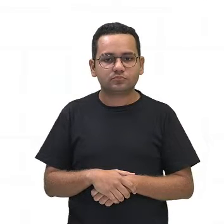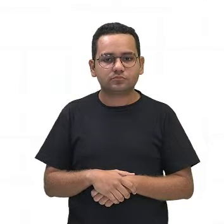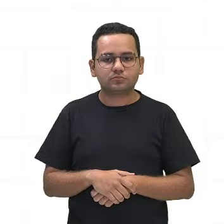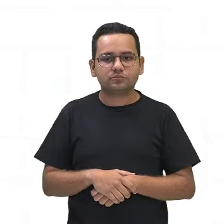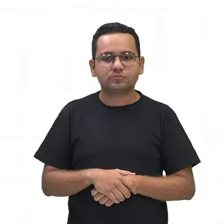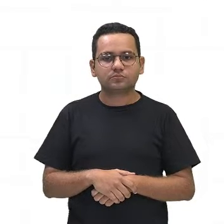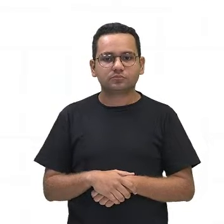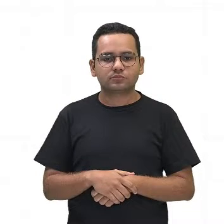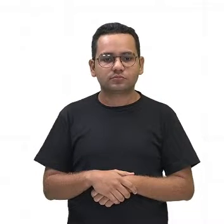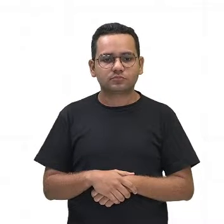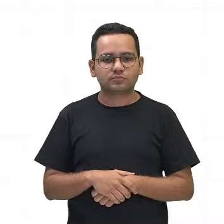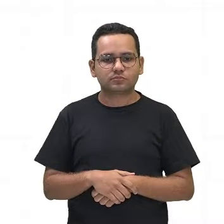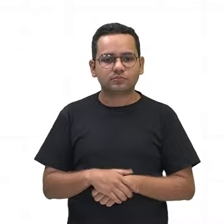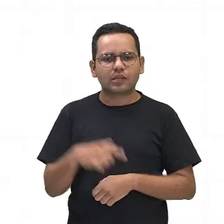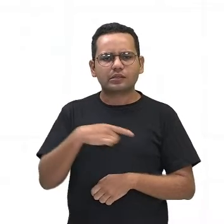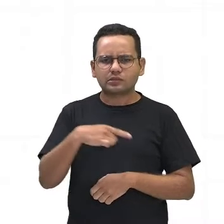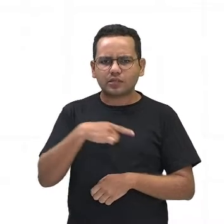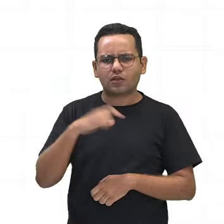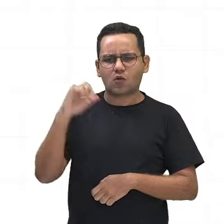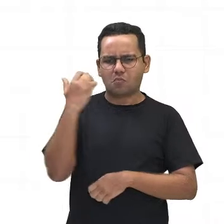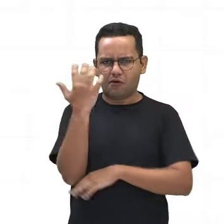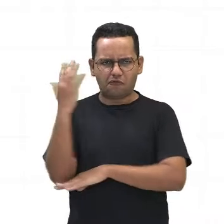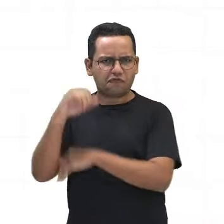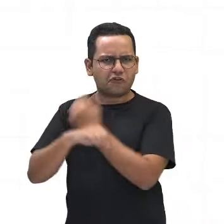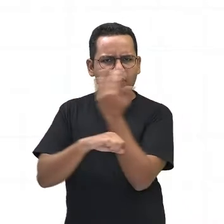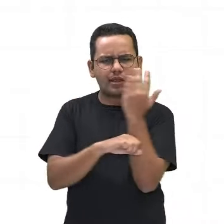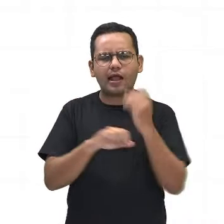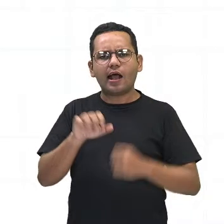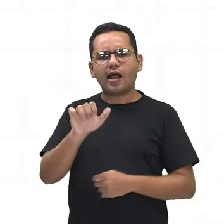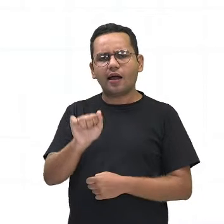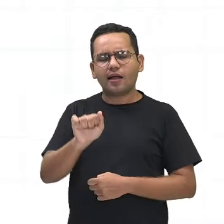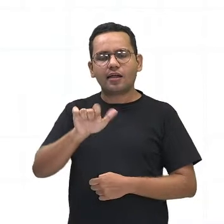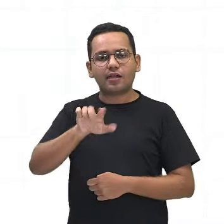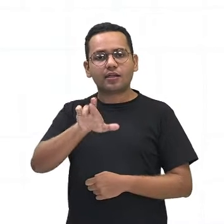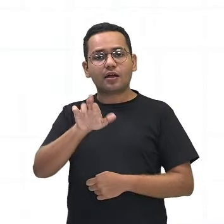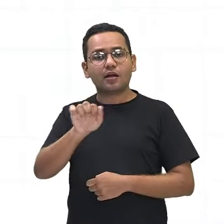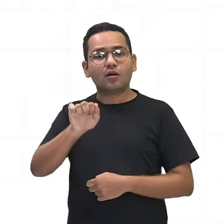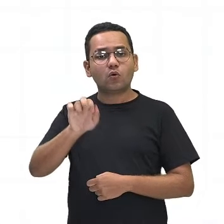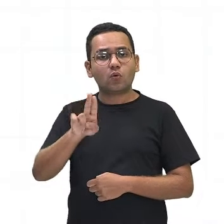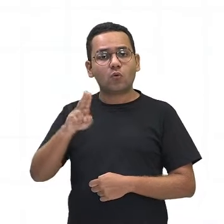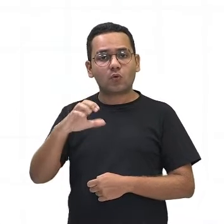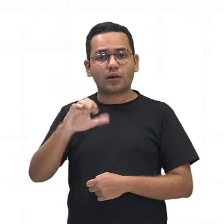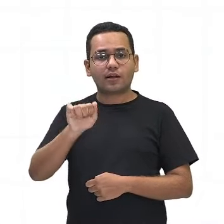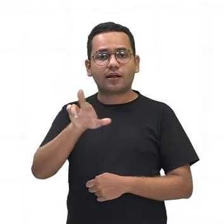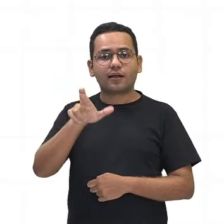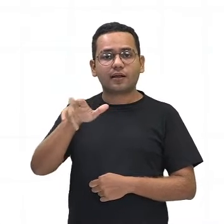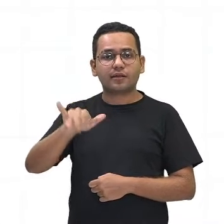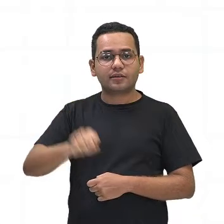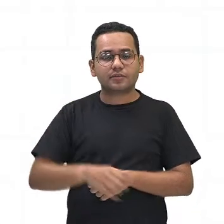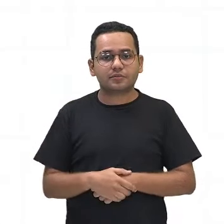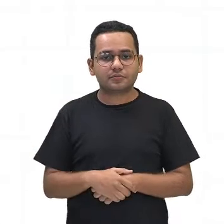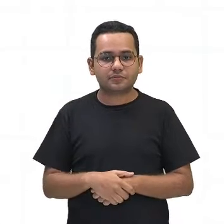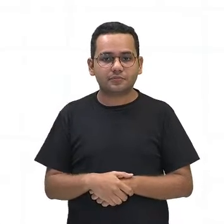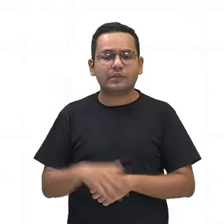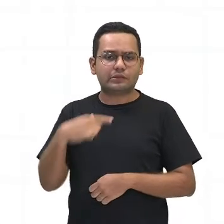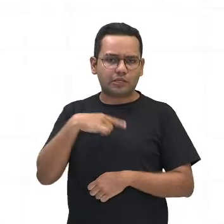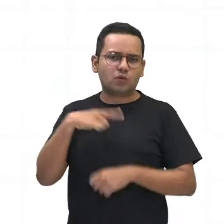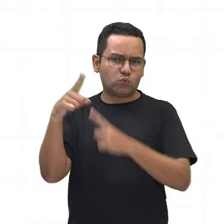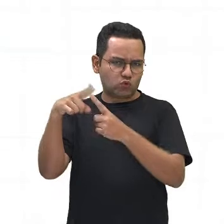de araucárias, né? Então, existem ali alguns tipos de pinheiros também.